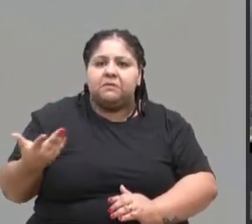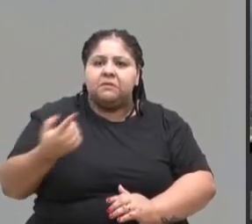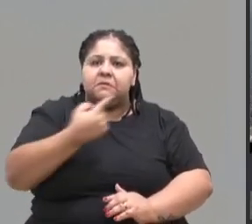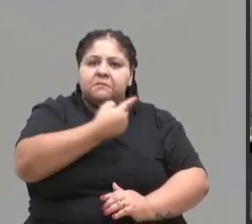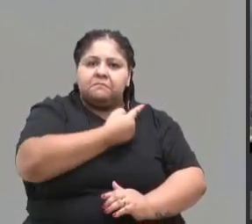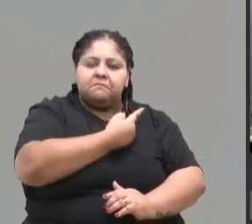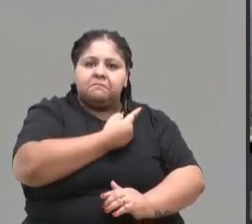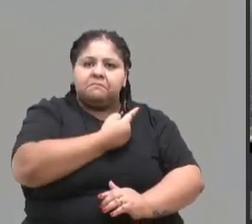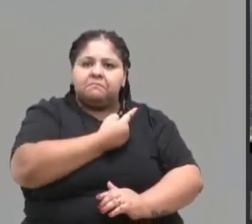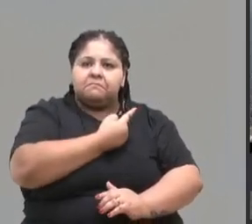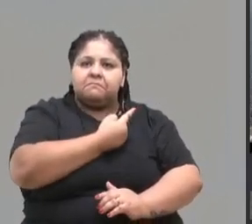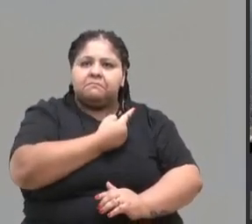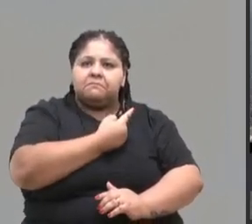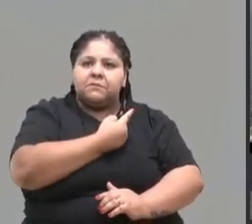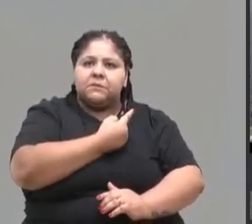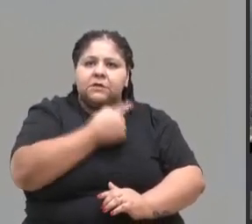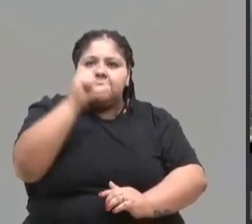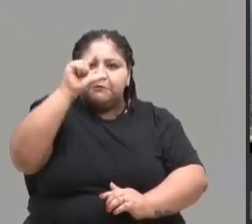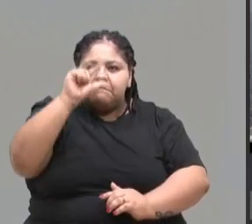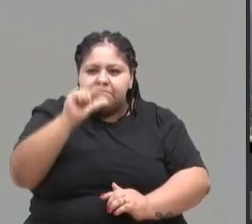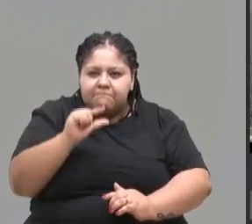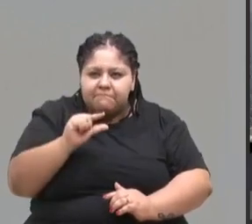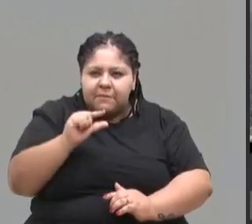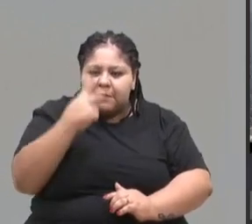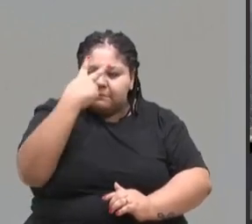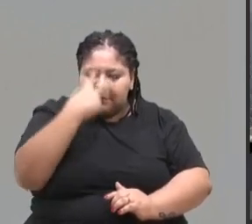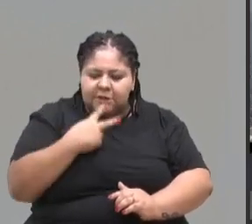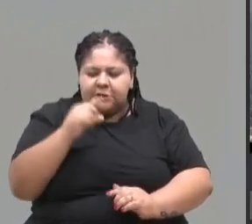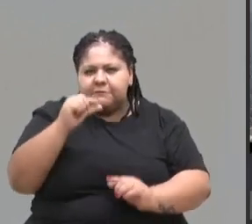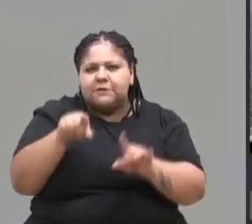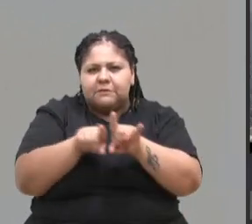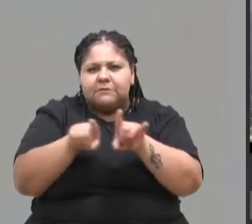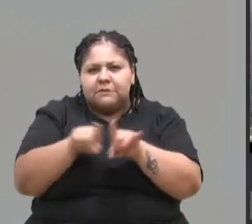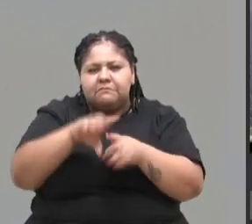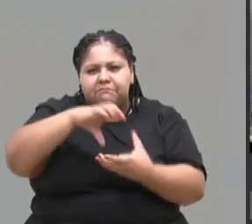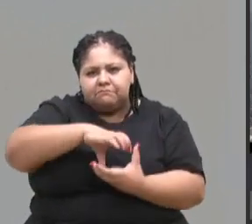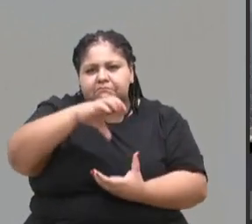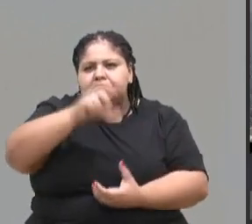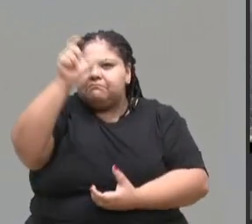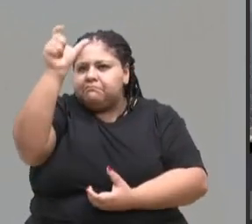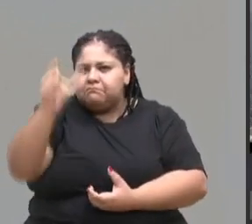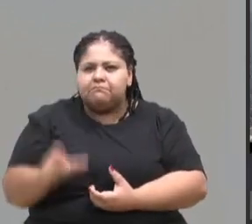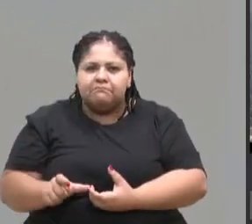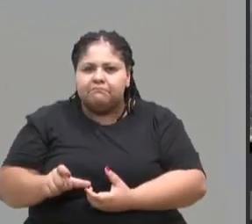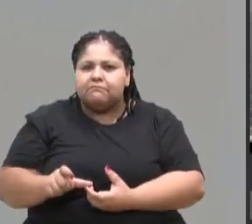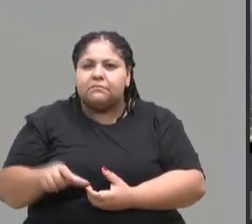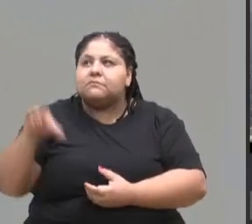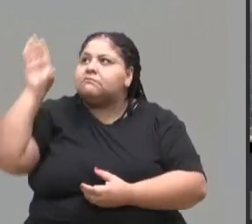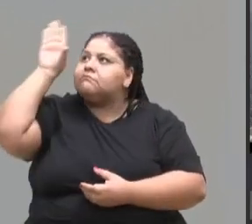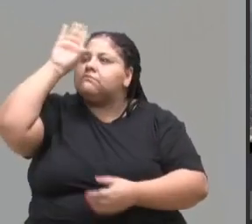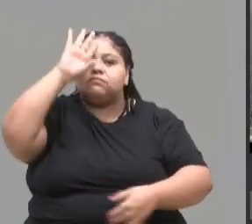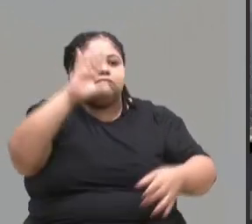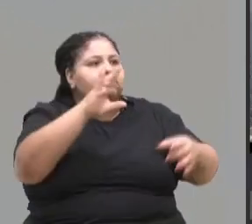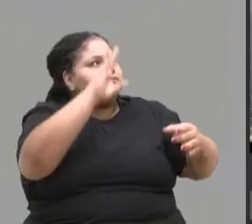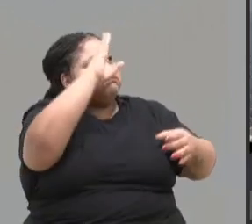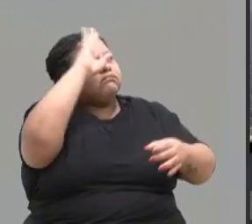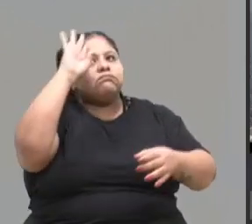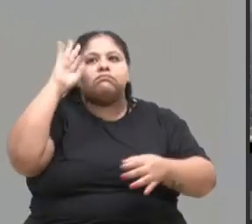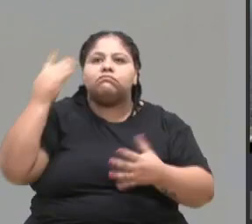pessoal de baixa visão, idosos e pessoal distraído com o celular.